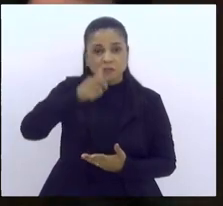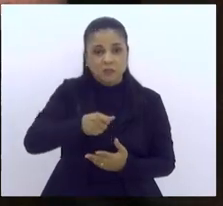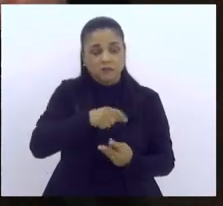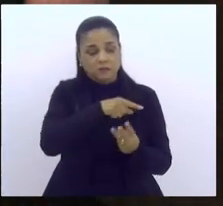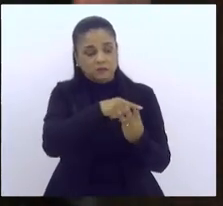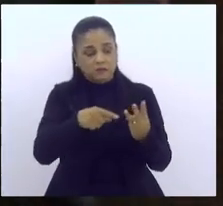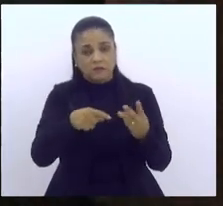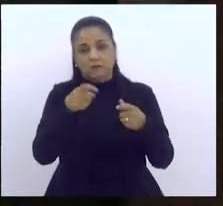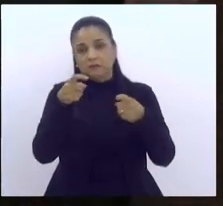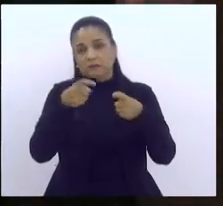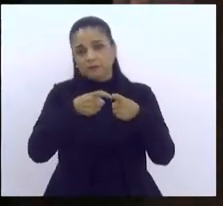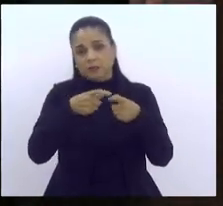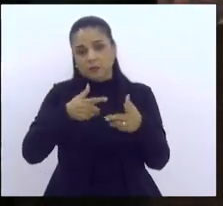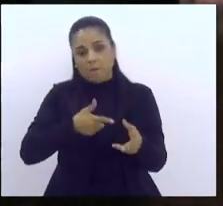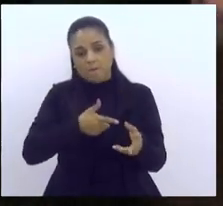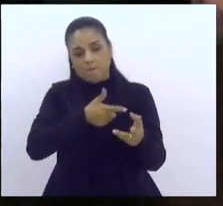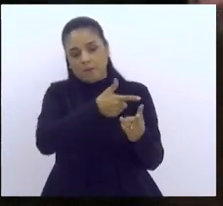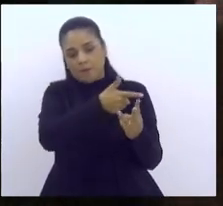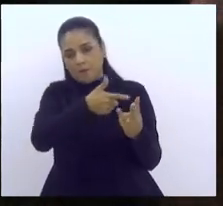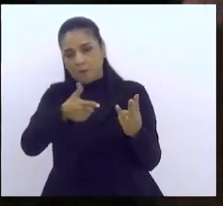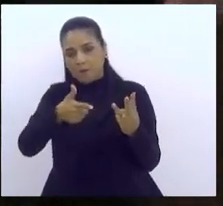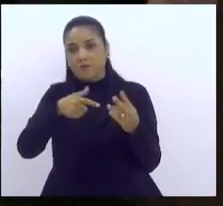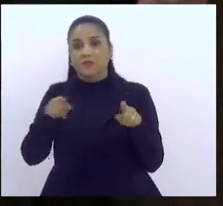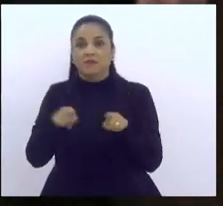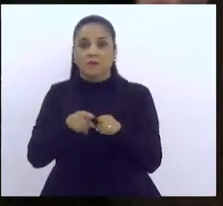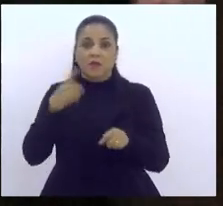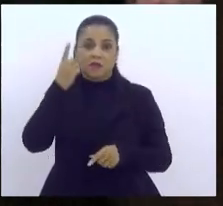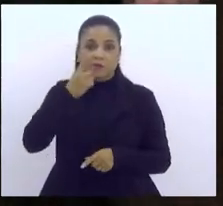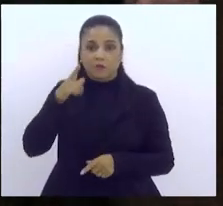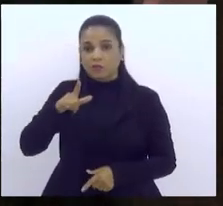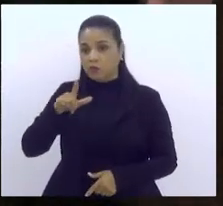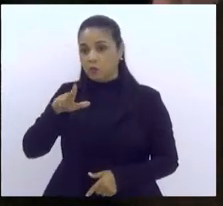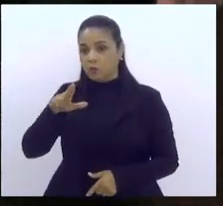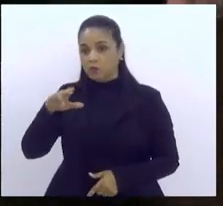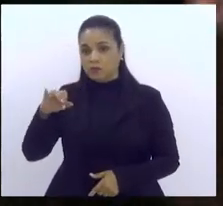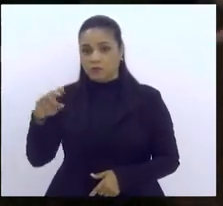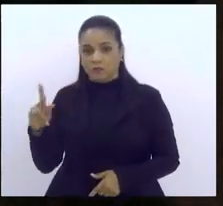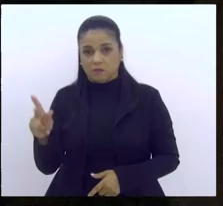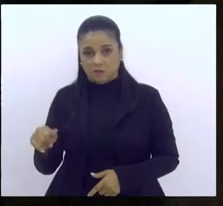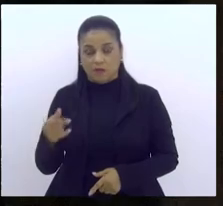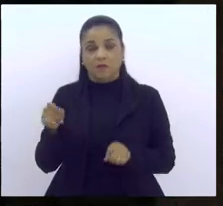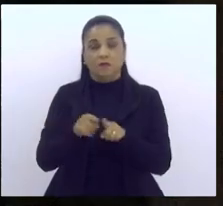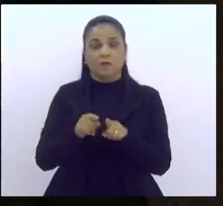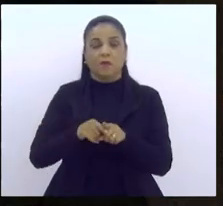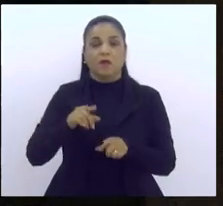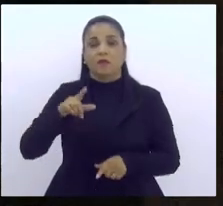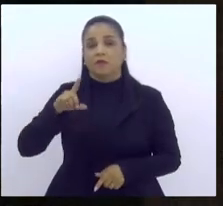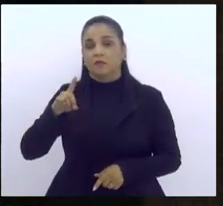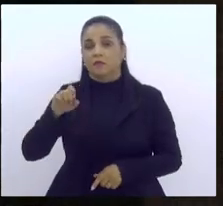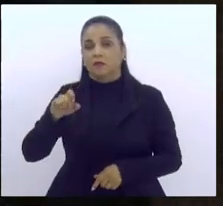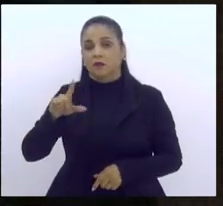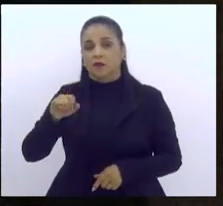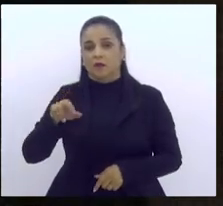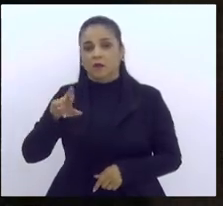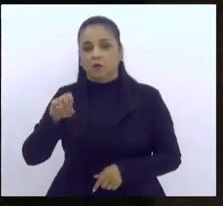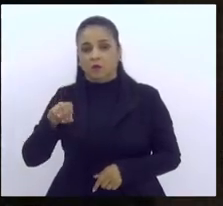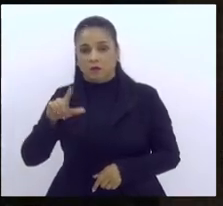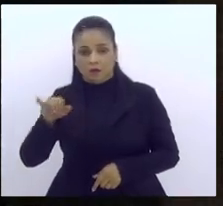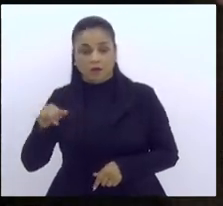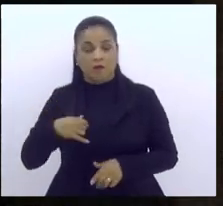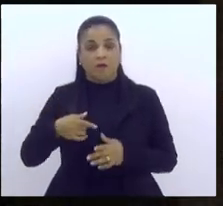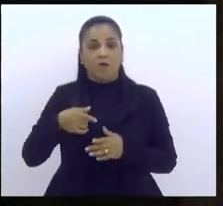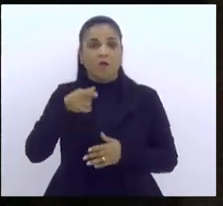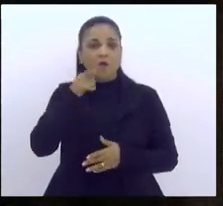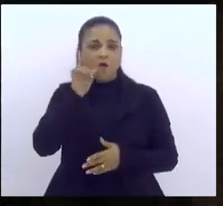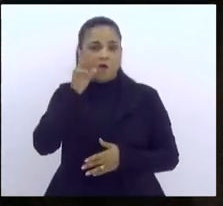que foram assassinados na Barra da Tijuca, do que aconteceu com a deputada Lucinha, com o Delaroy anteontem. Nós não podemos ficar refém em nenhum momento. Então,